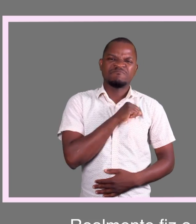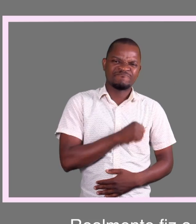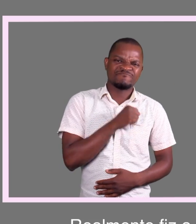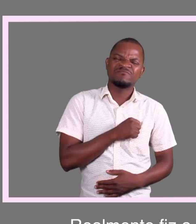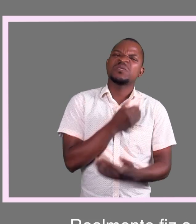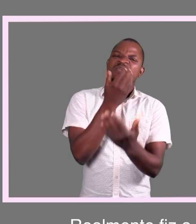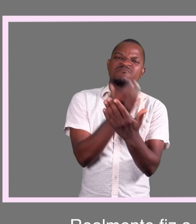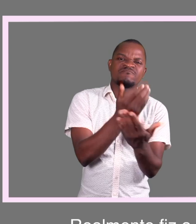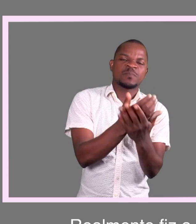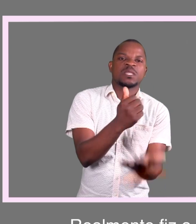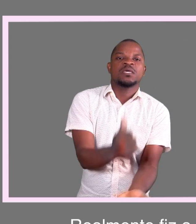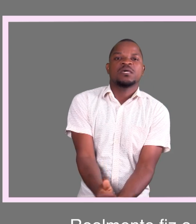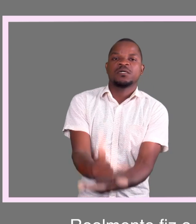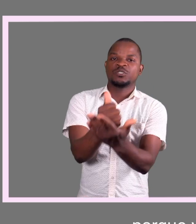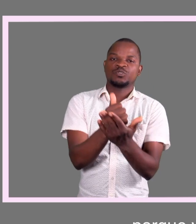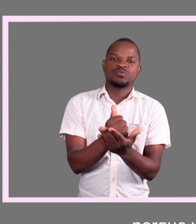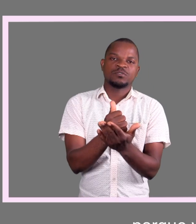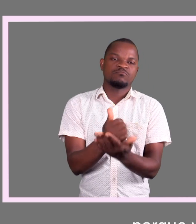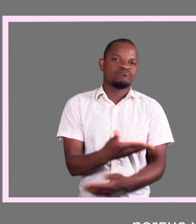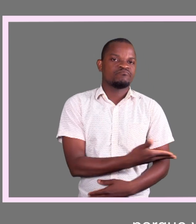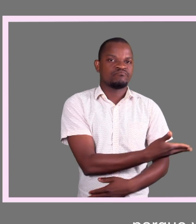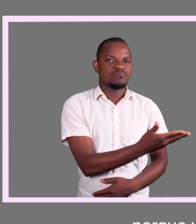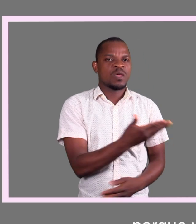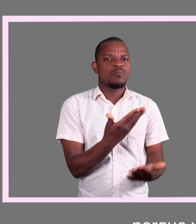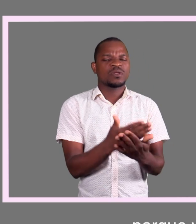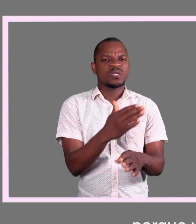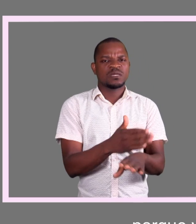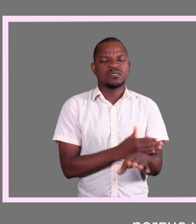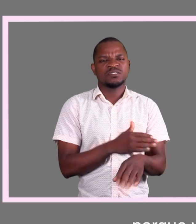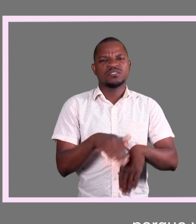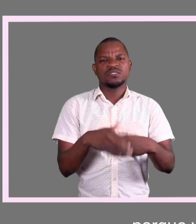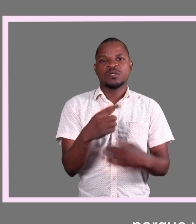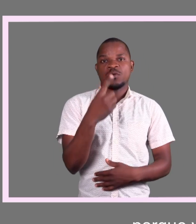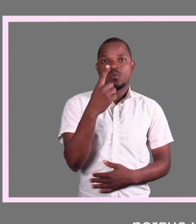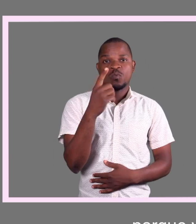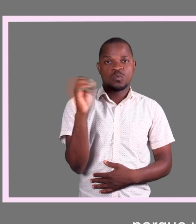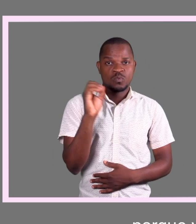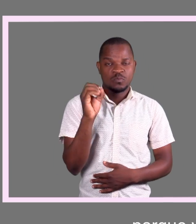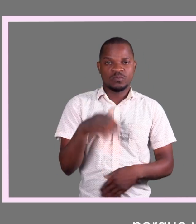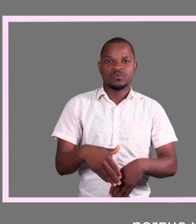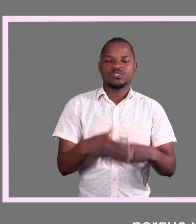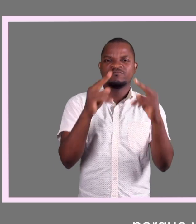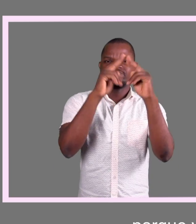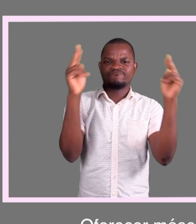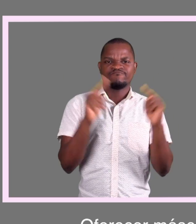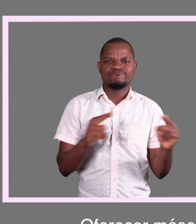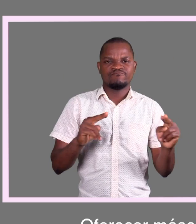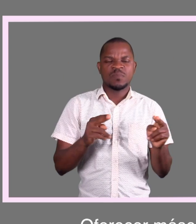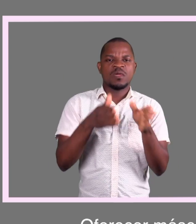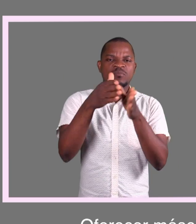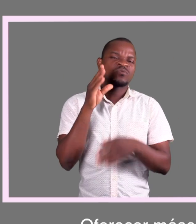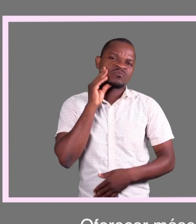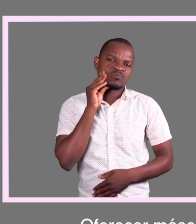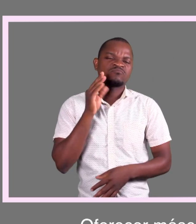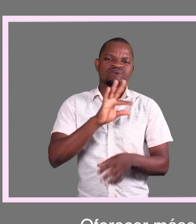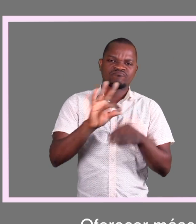pedir socorro para a senhora, porque vim cá no dia 1 de outubro, dia do idoso, lhe oferecer